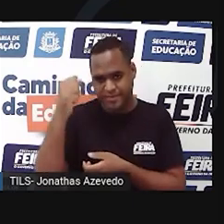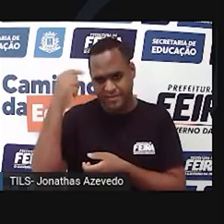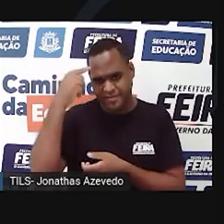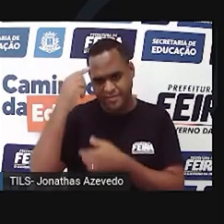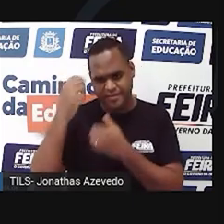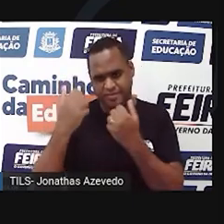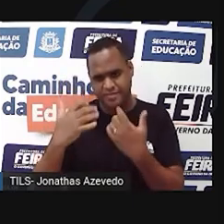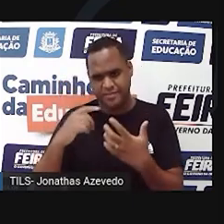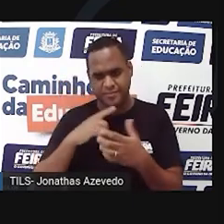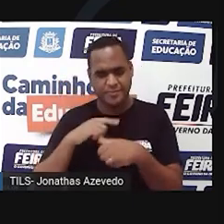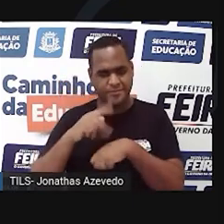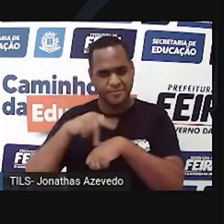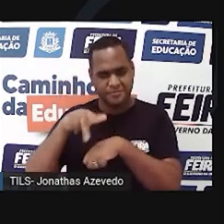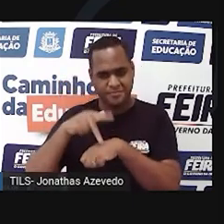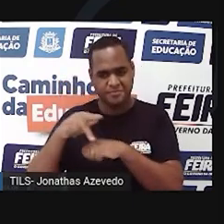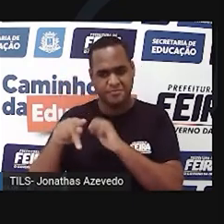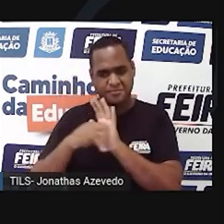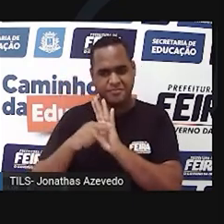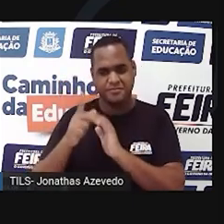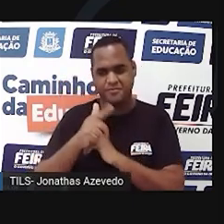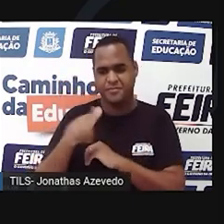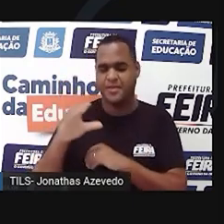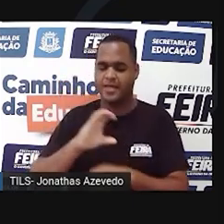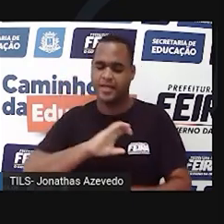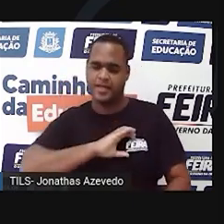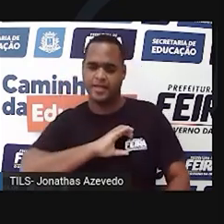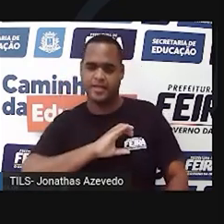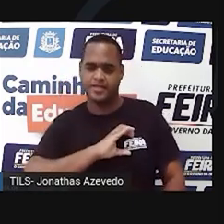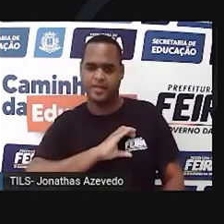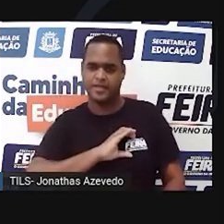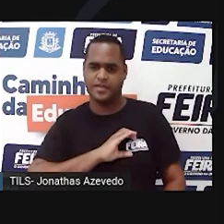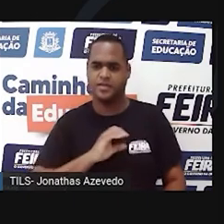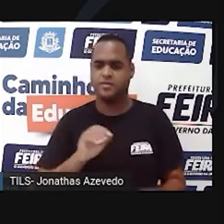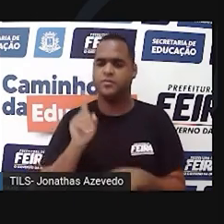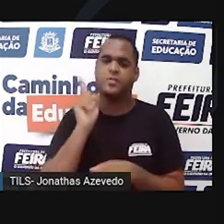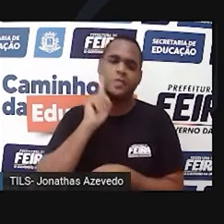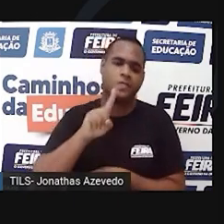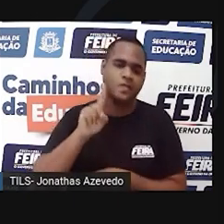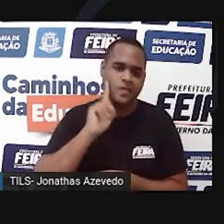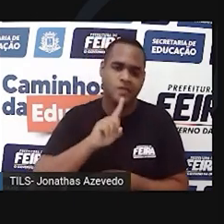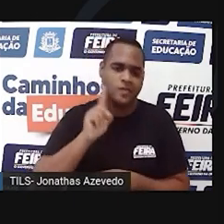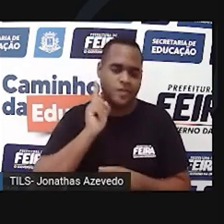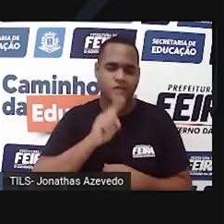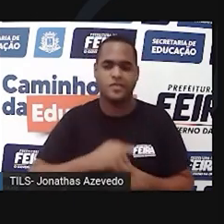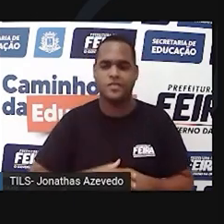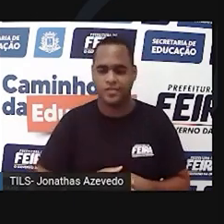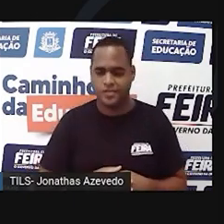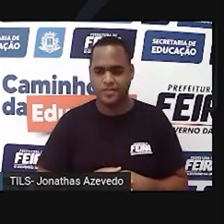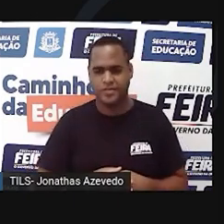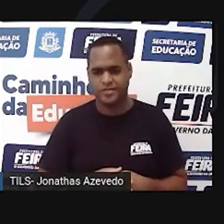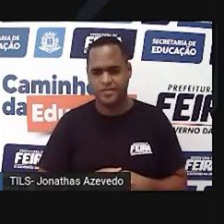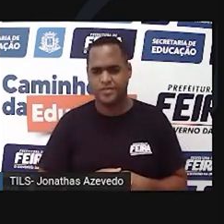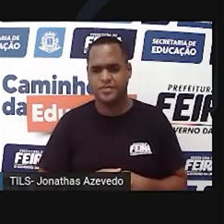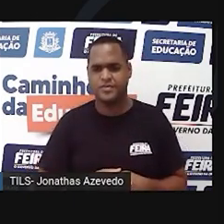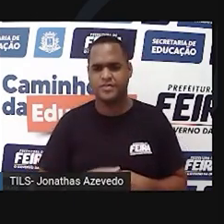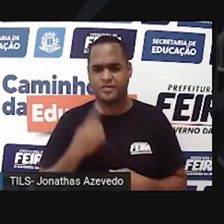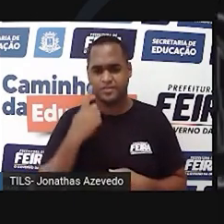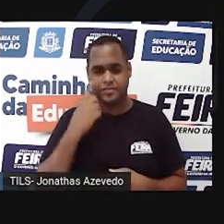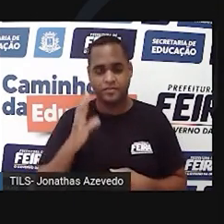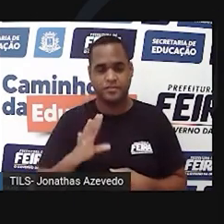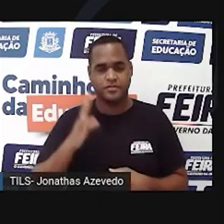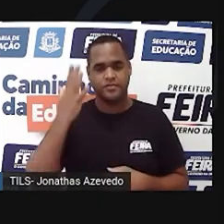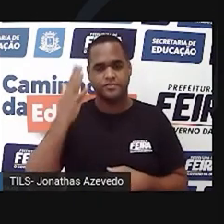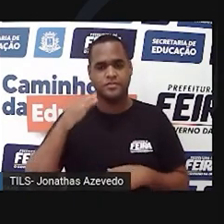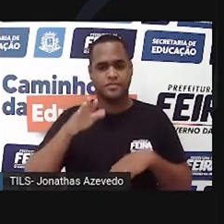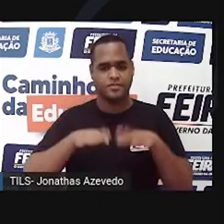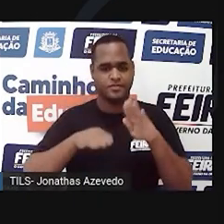outros países, por exemplo, Canadá e Estados Unidos. Geralmente, quando isso acontece no Brasil,